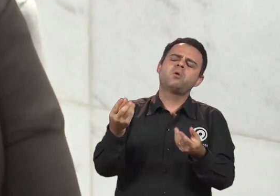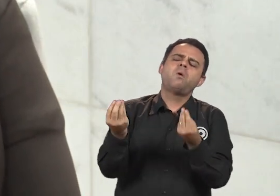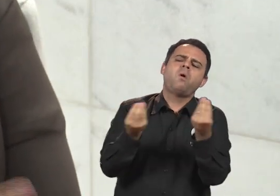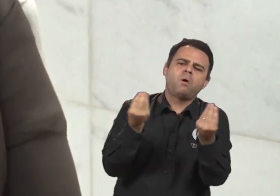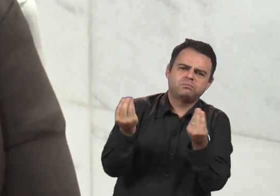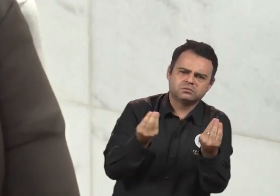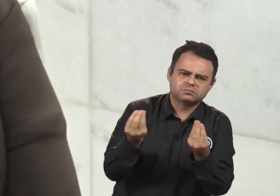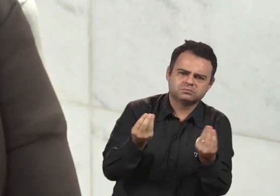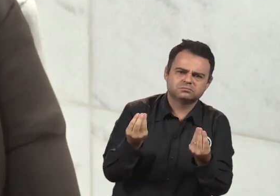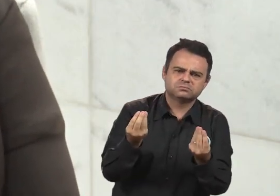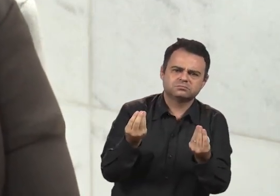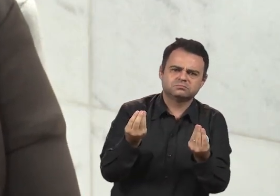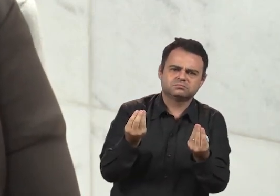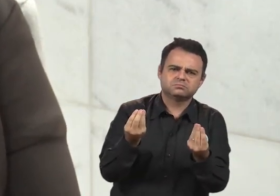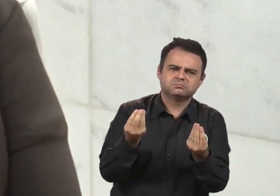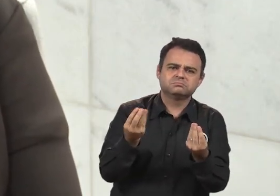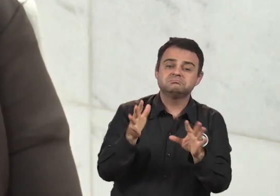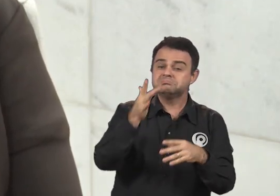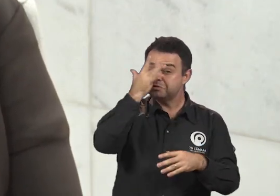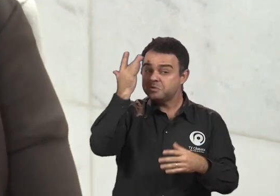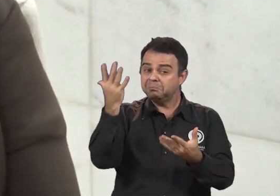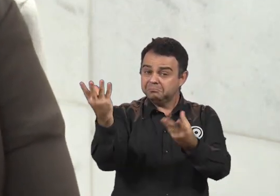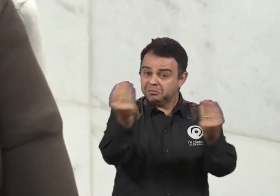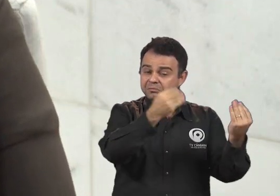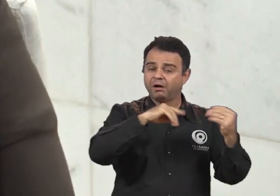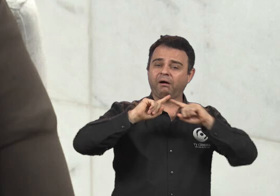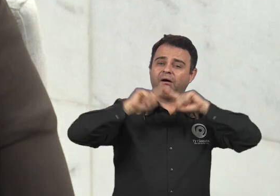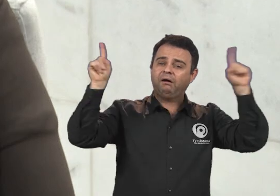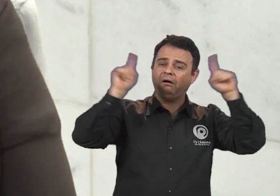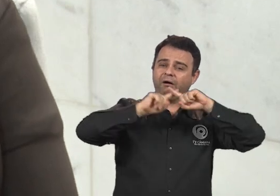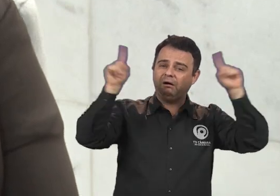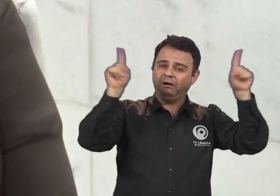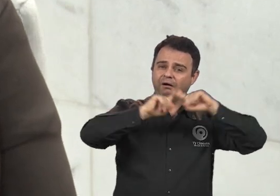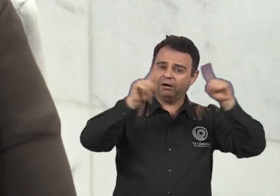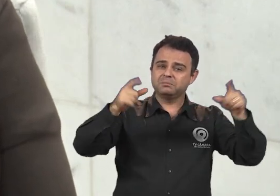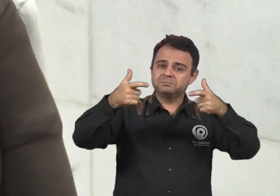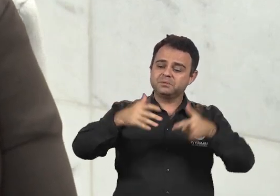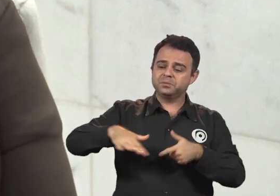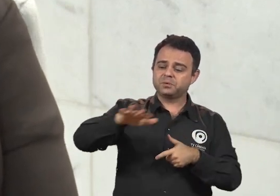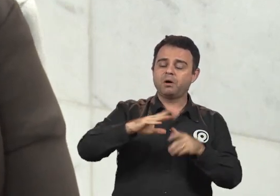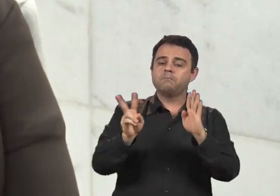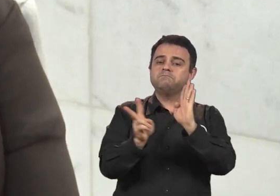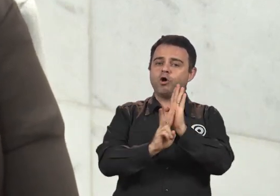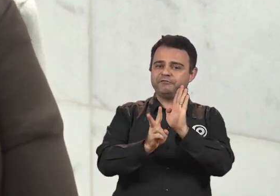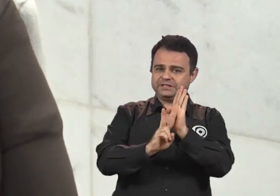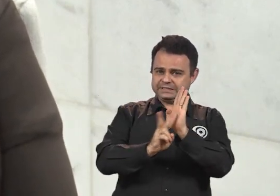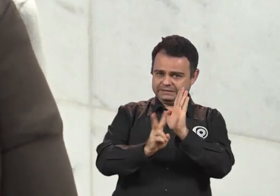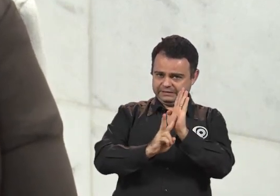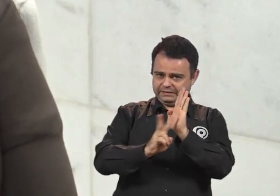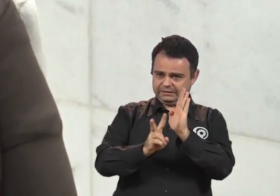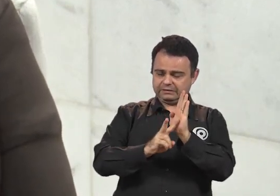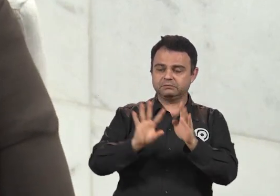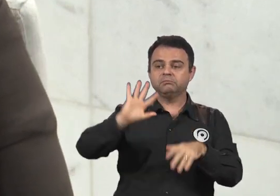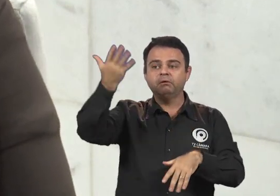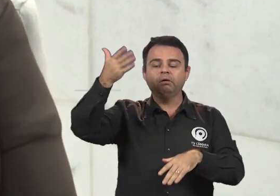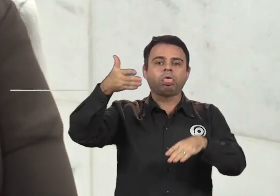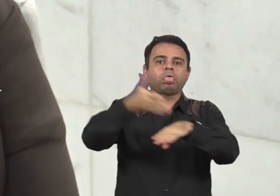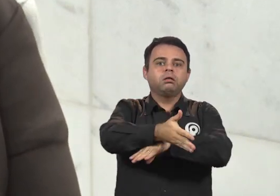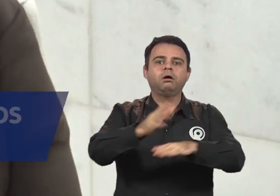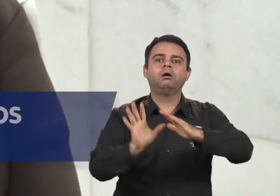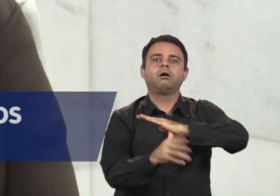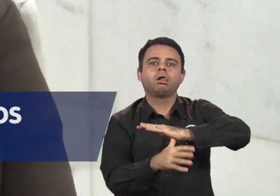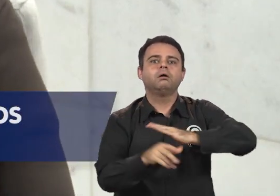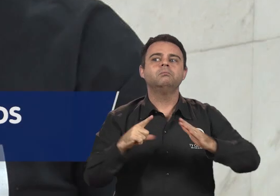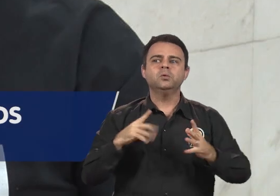questão. Você disse que tem recebido reclamações de munícipes, principalmente do bairro Boa Vista, sobre furtos realizados por moradores de